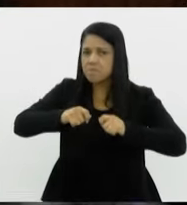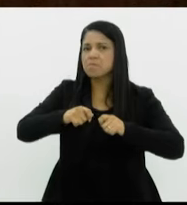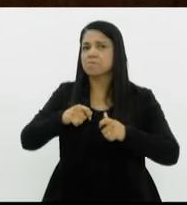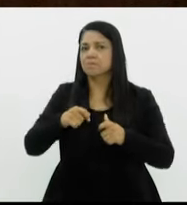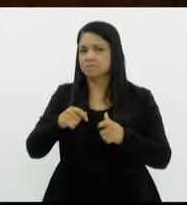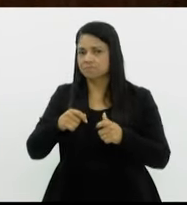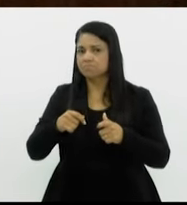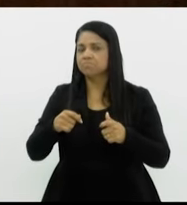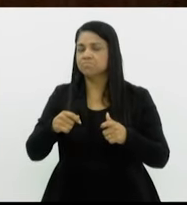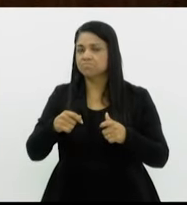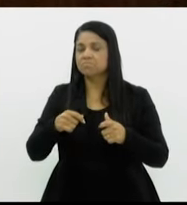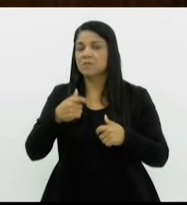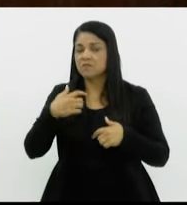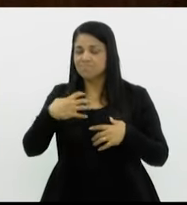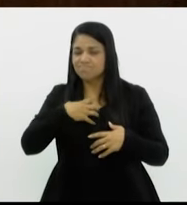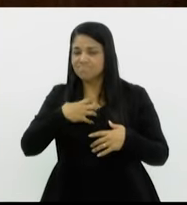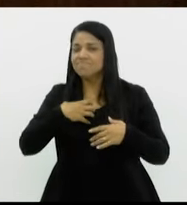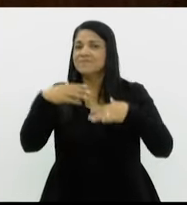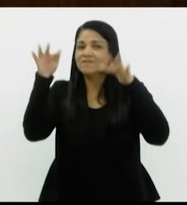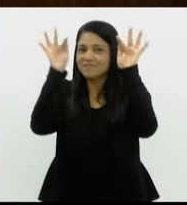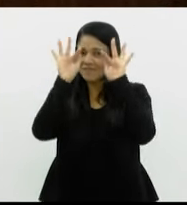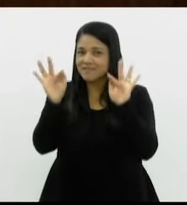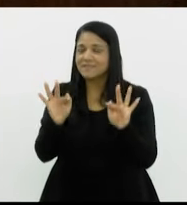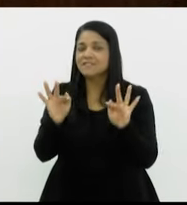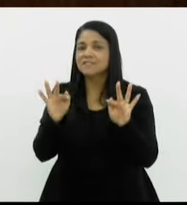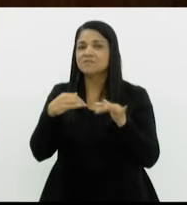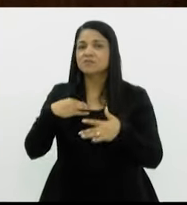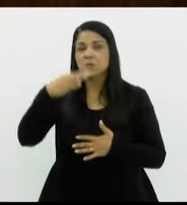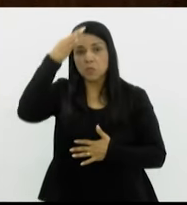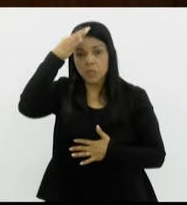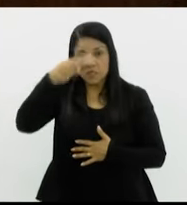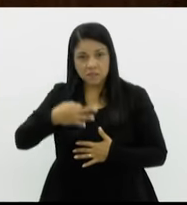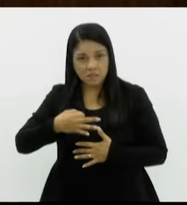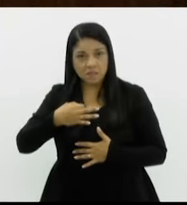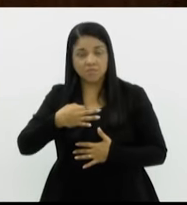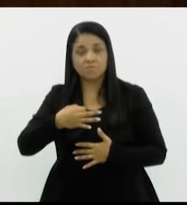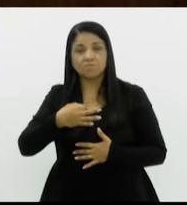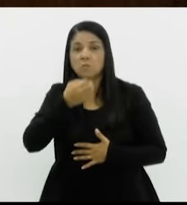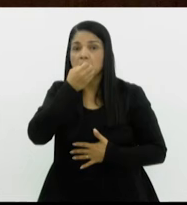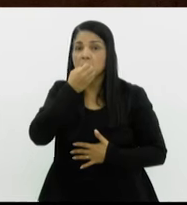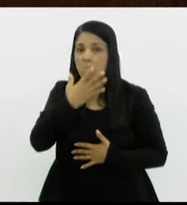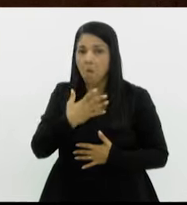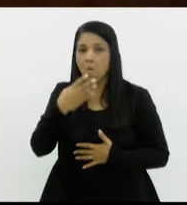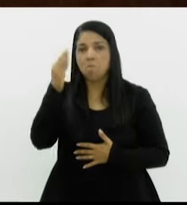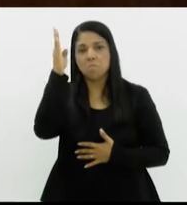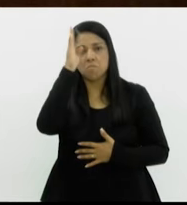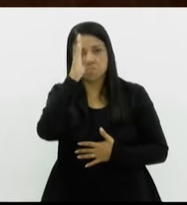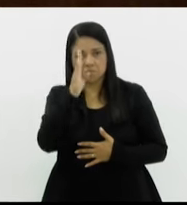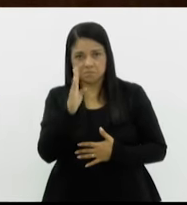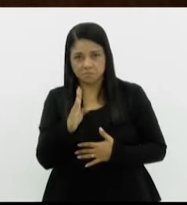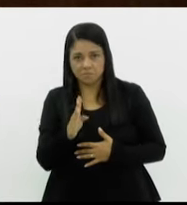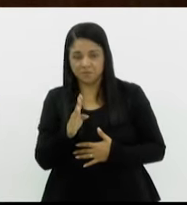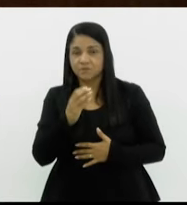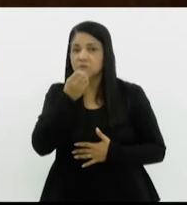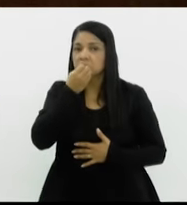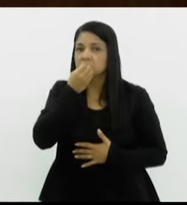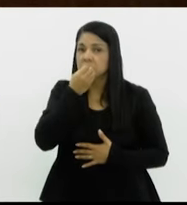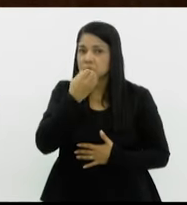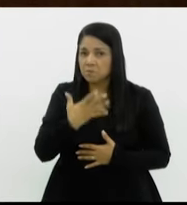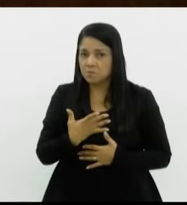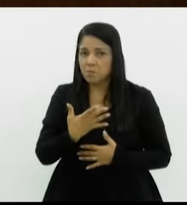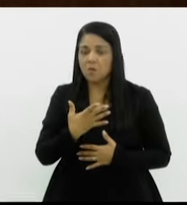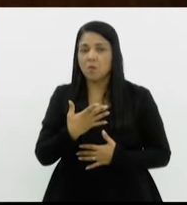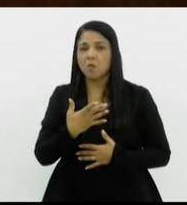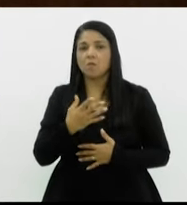eu fiquei feliz, porque isto, no meu entendimento, é bom para o país, é bom para